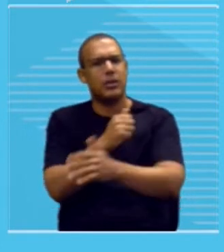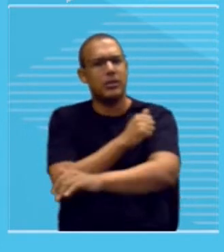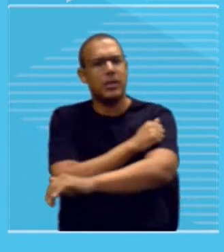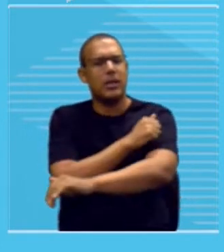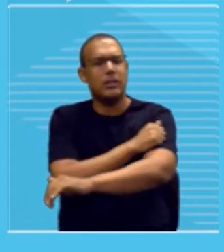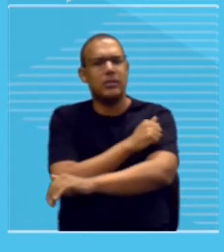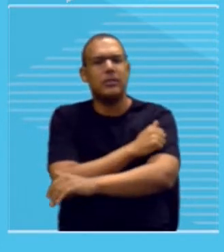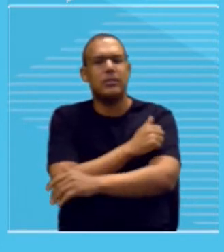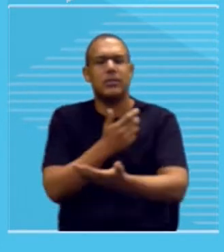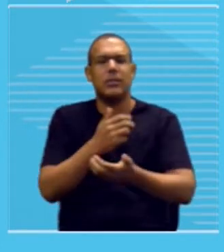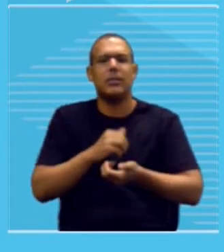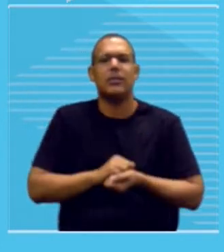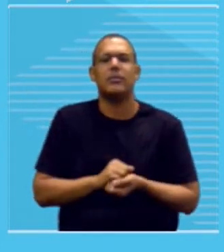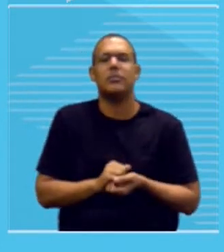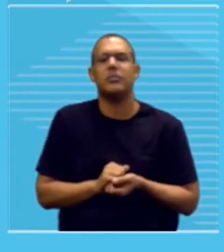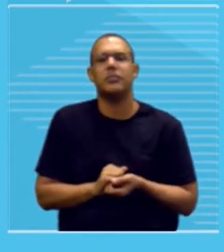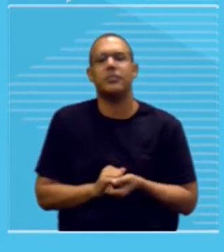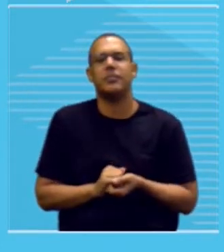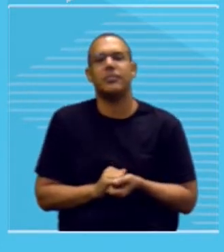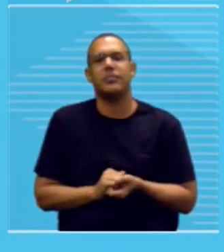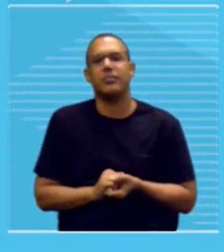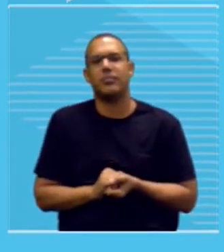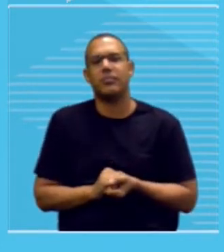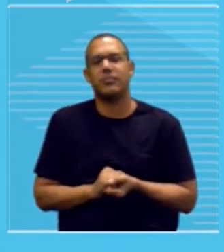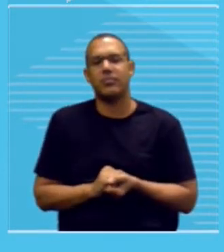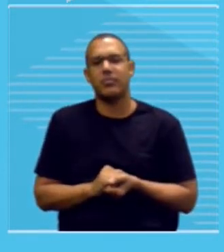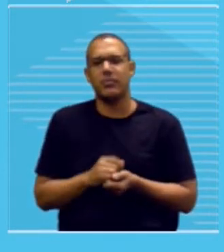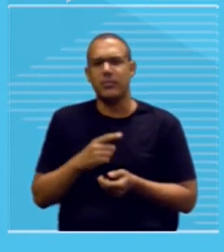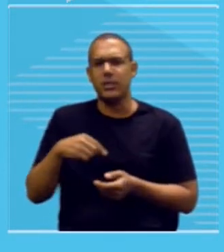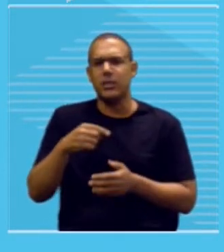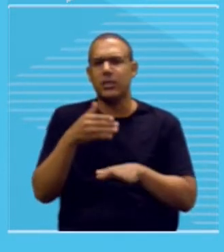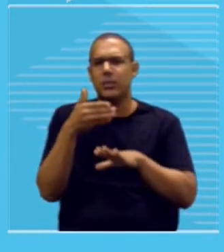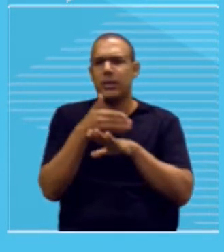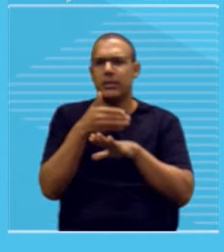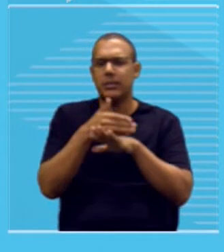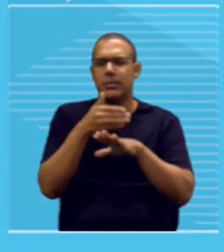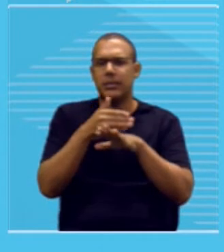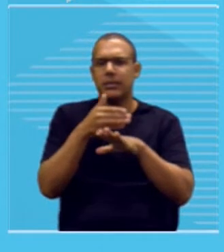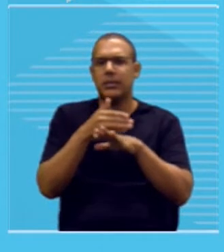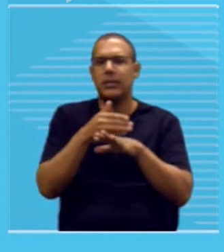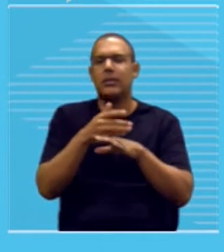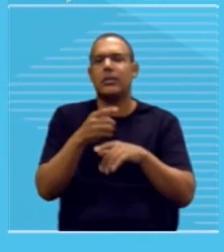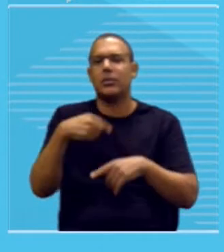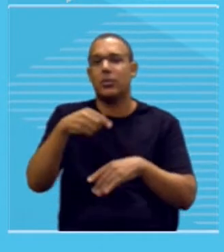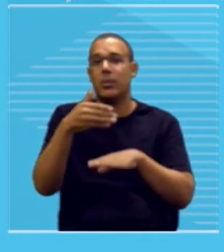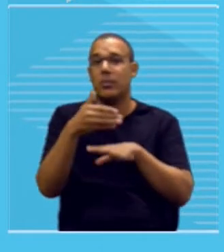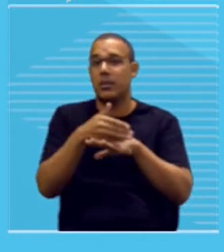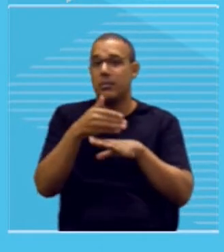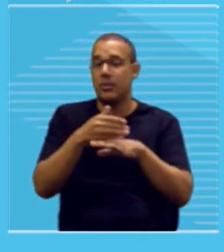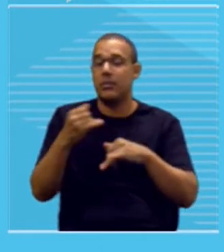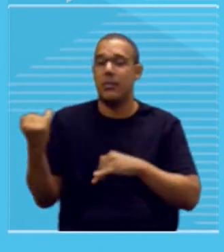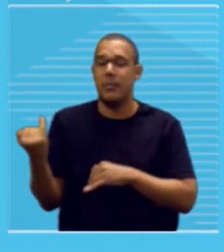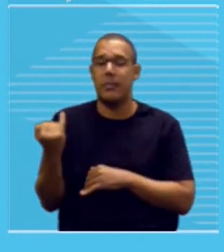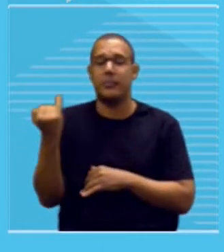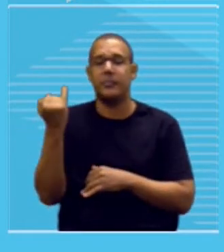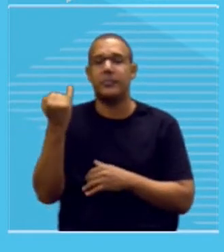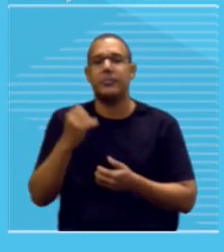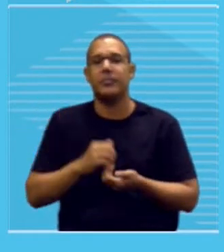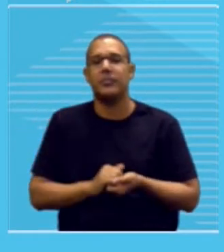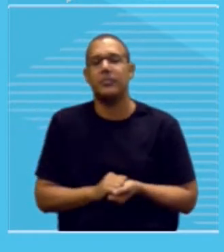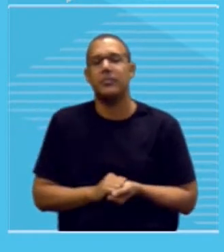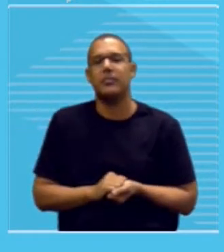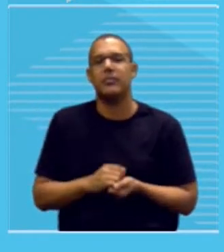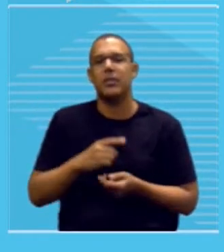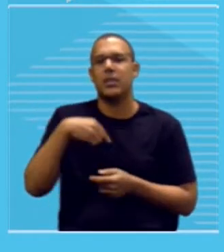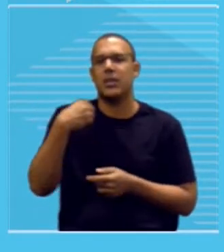aí com o pessoal que está nos assistindo agora aí na sala de aula sua participação é muito importante em seguida